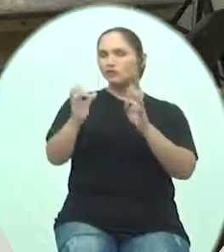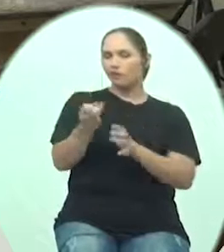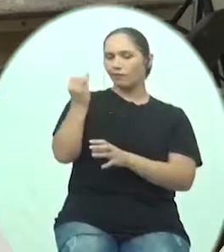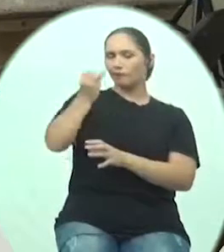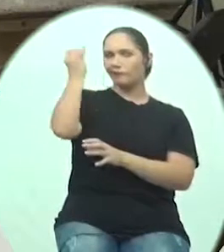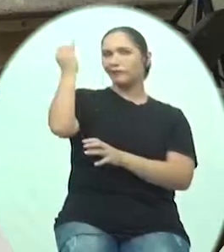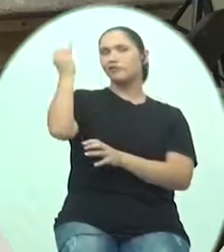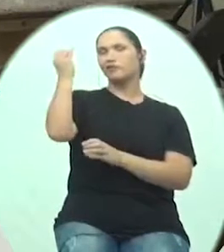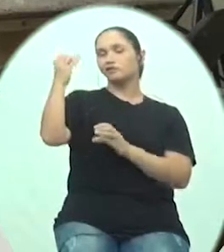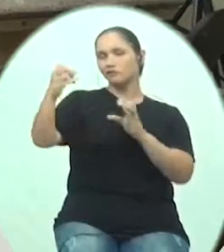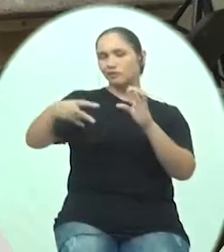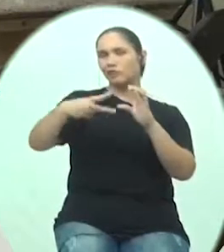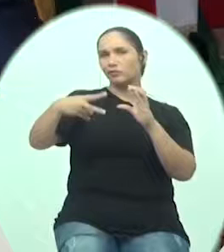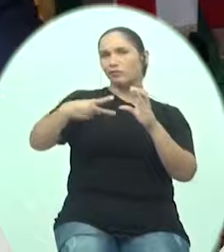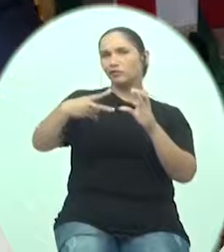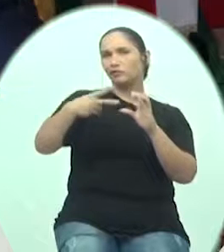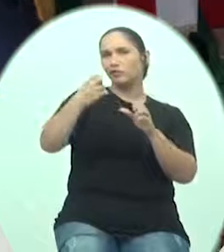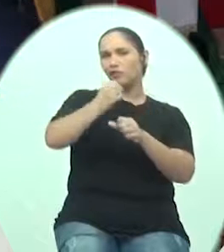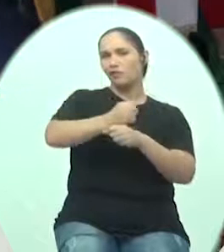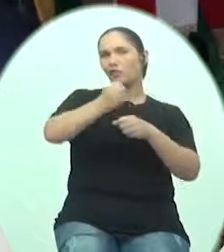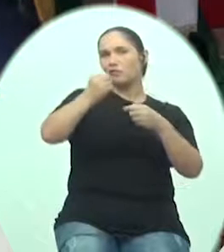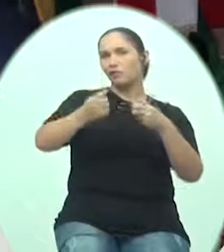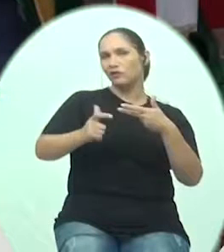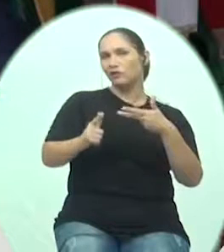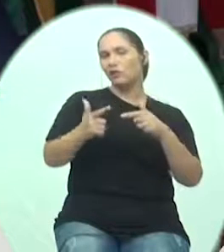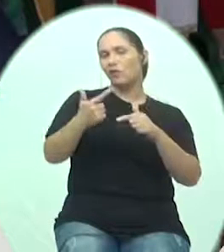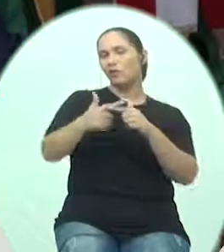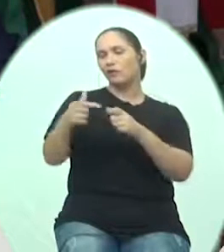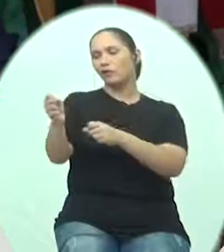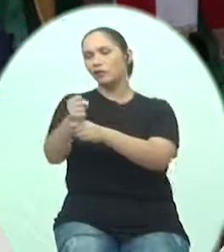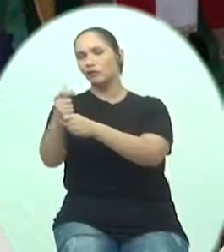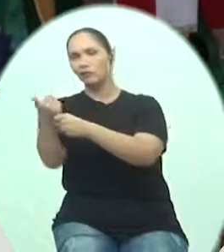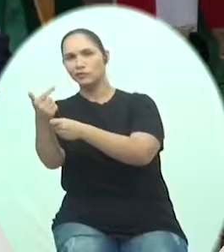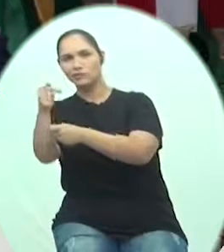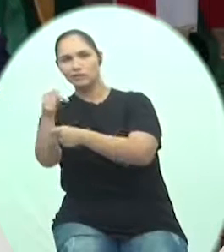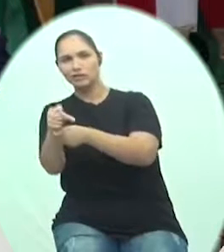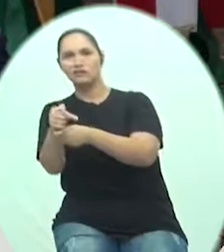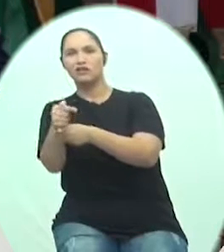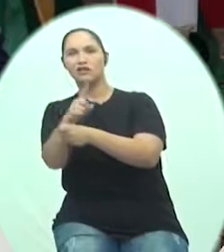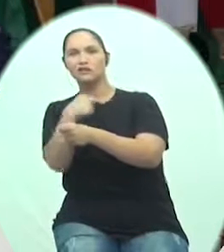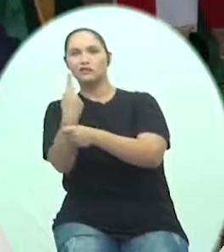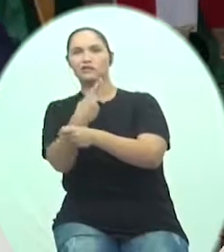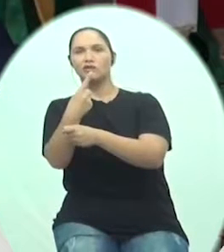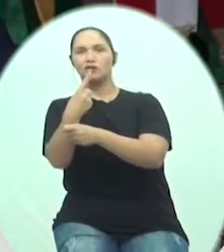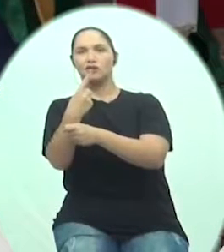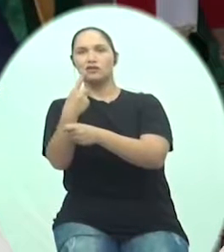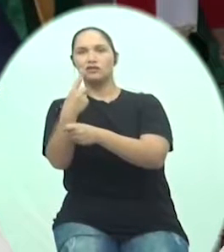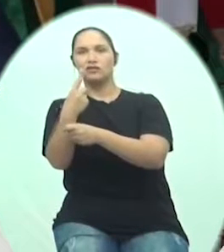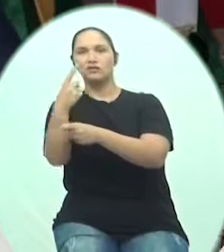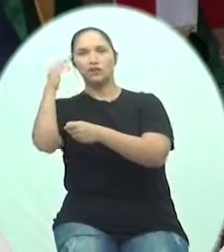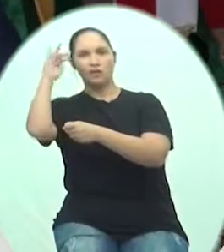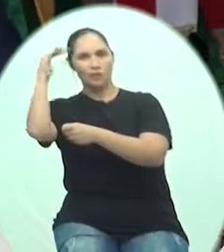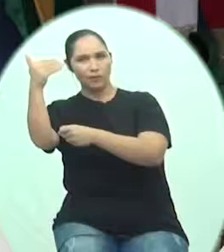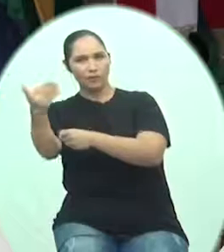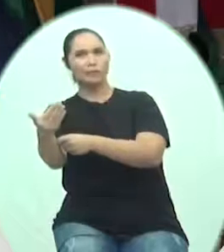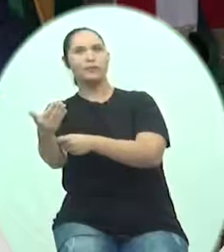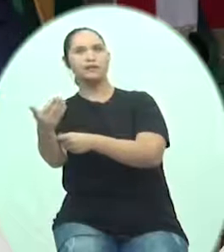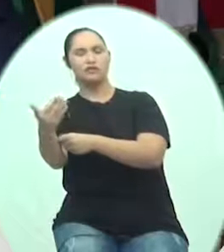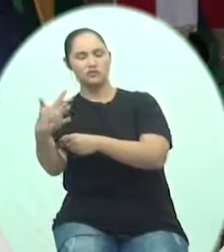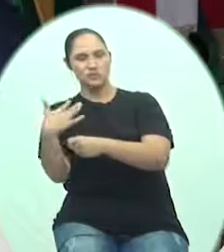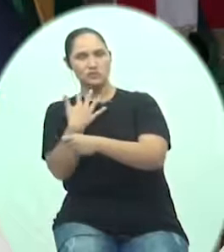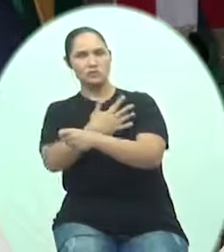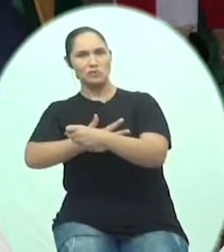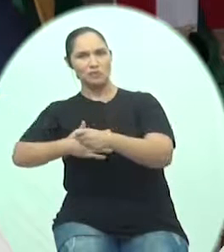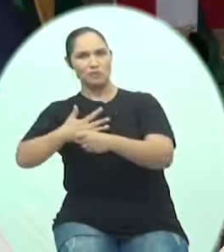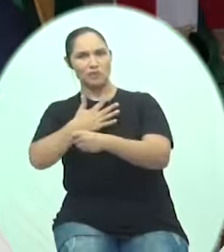Legislativa onde lá também 2017 emos oaz de homenagear aqui nessa Tribuna através de autoria deste